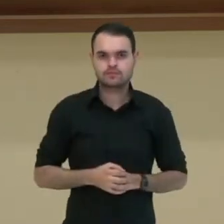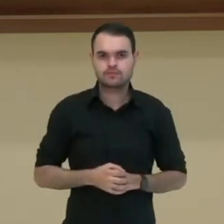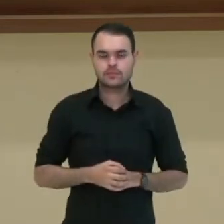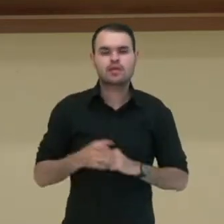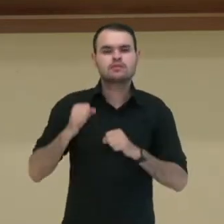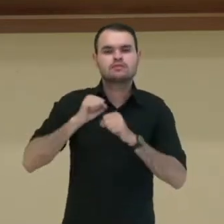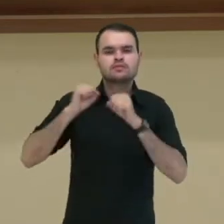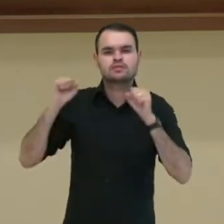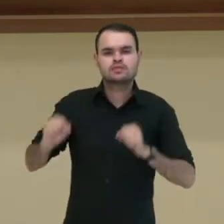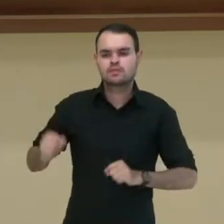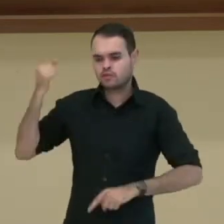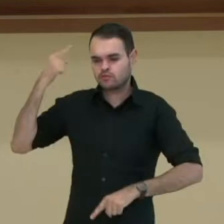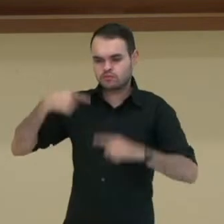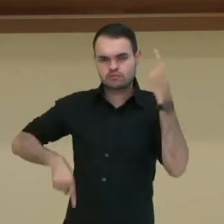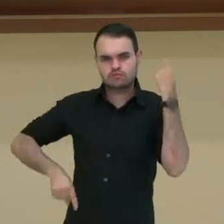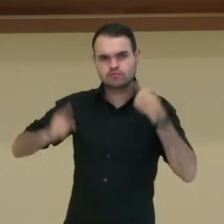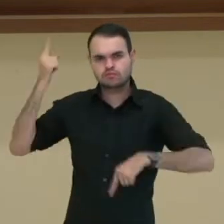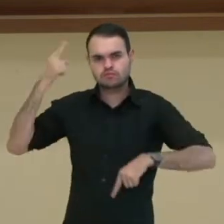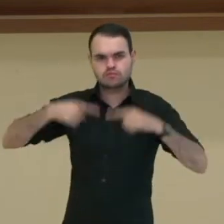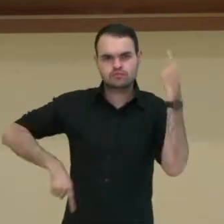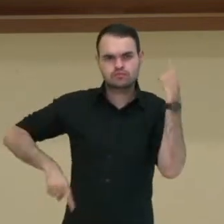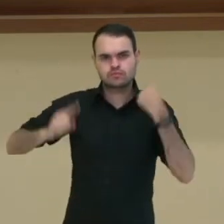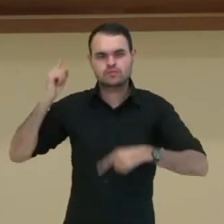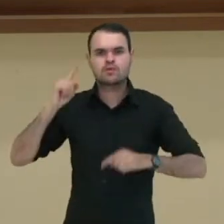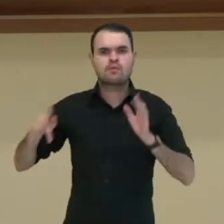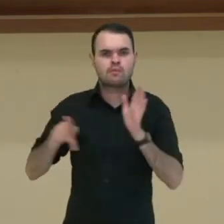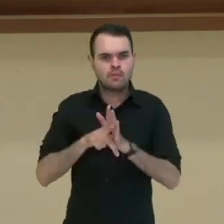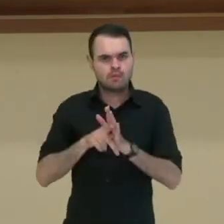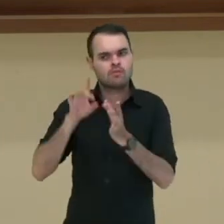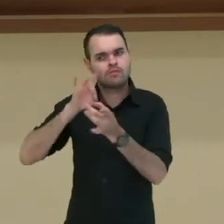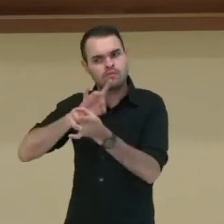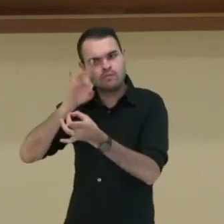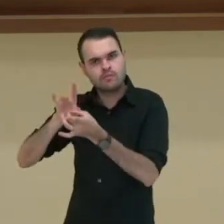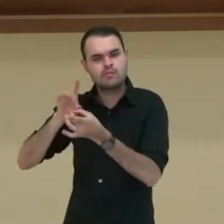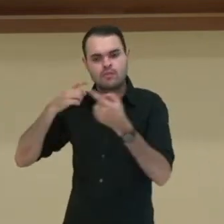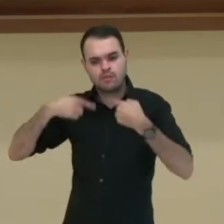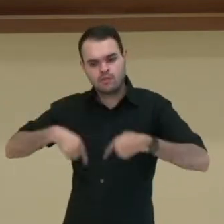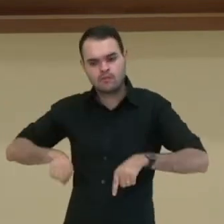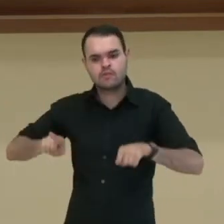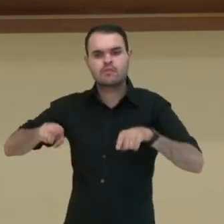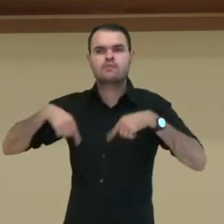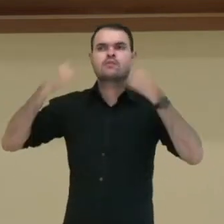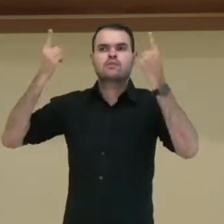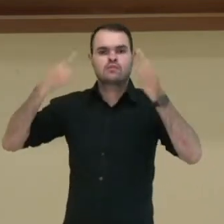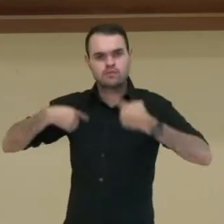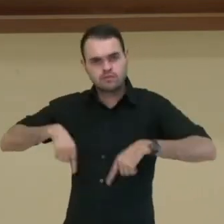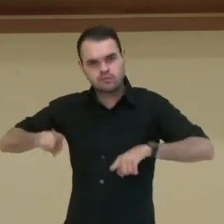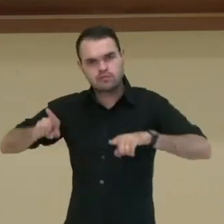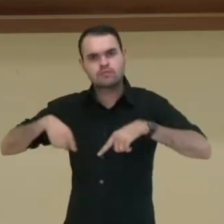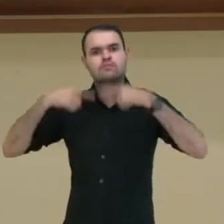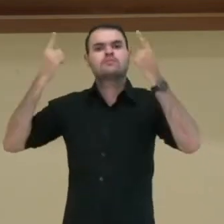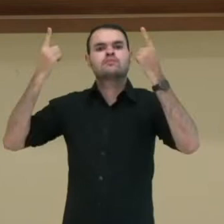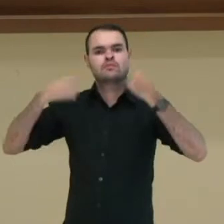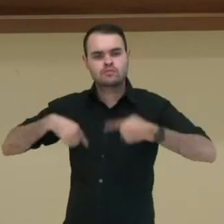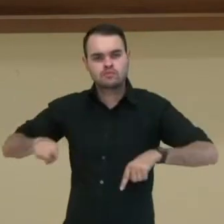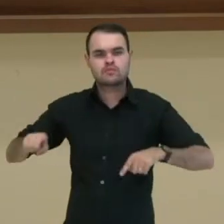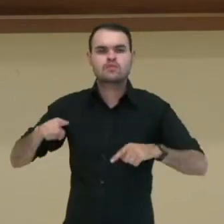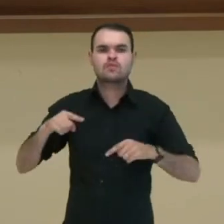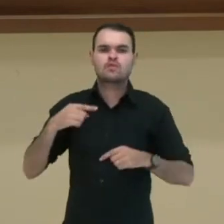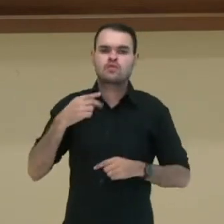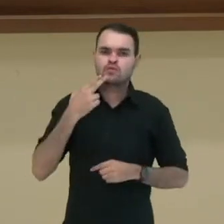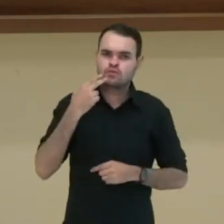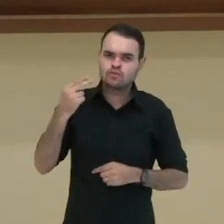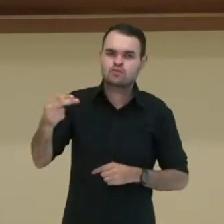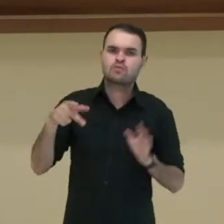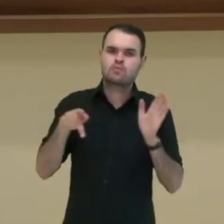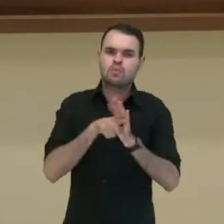circulatório, elas têm uma função específica ali de transportar nutrientes ali, né, através do